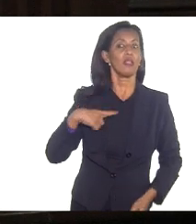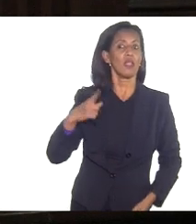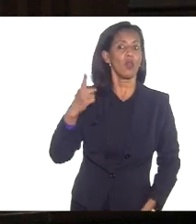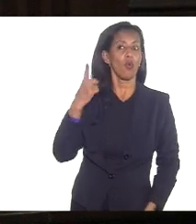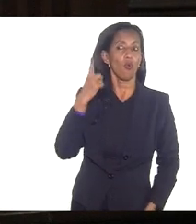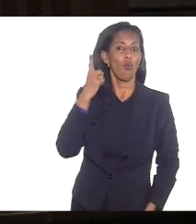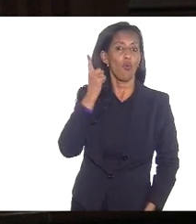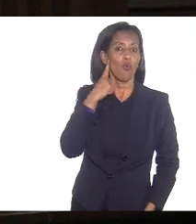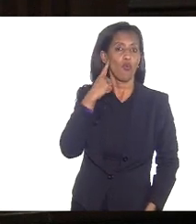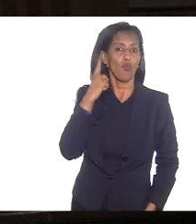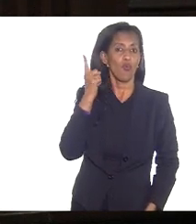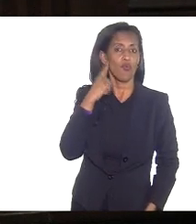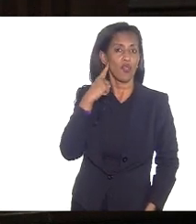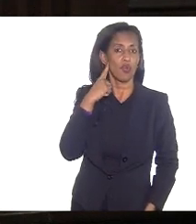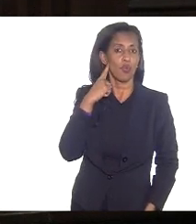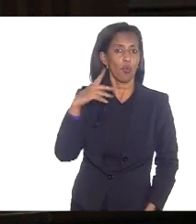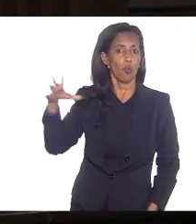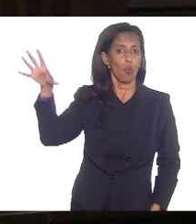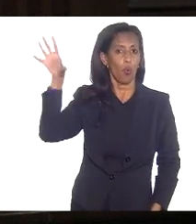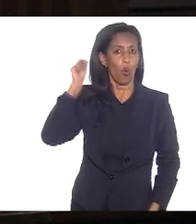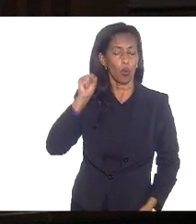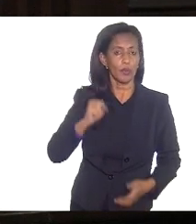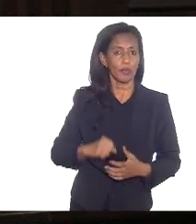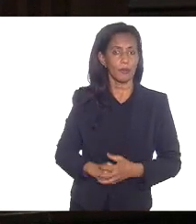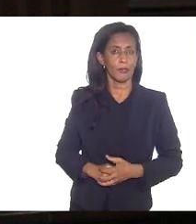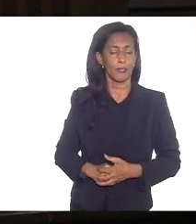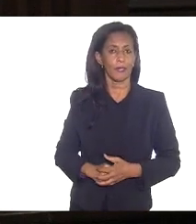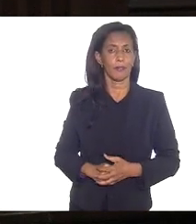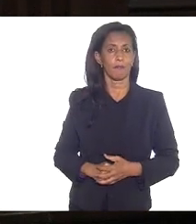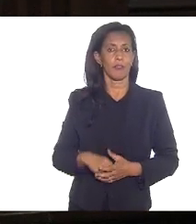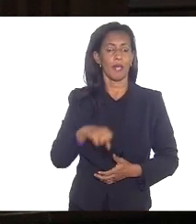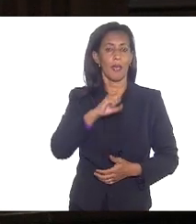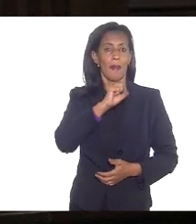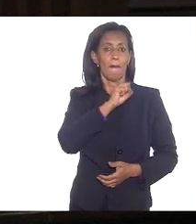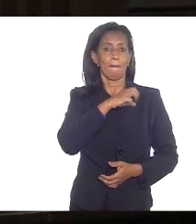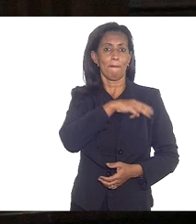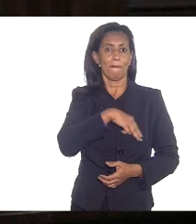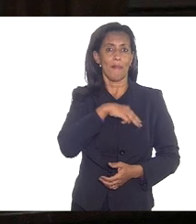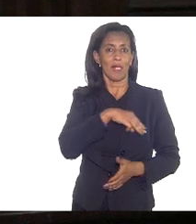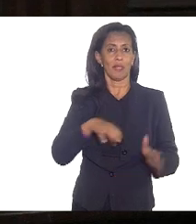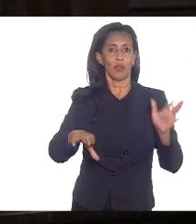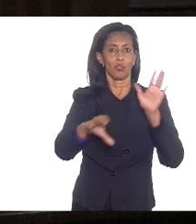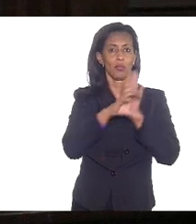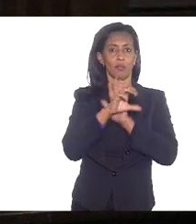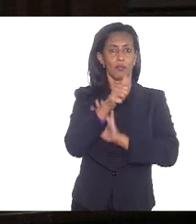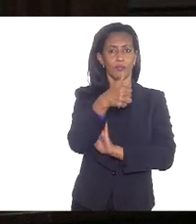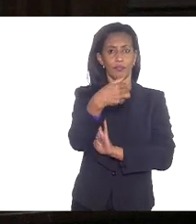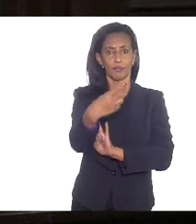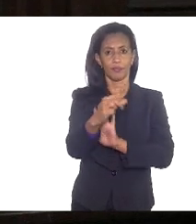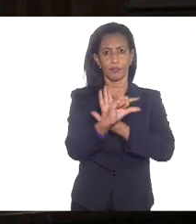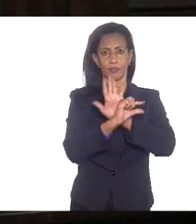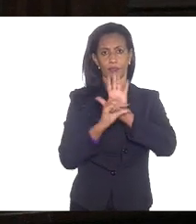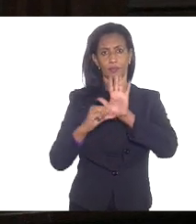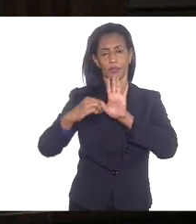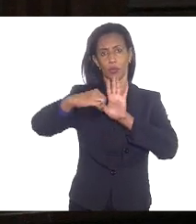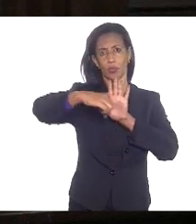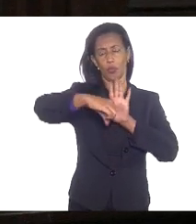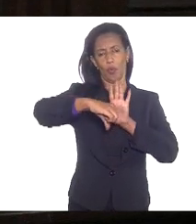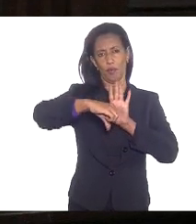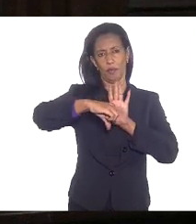ouvir, ouça. Evangelho segundo São Mateus, capítulo 13, versículo